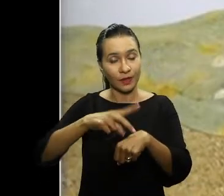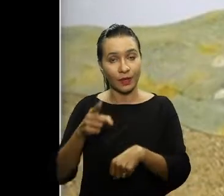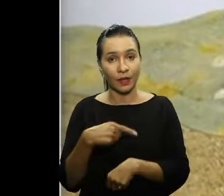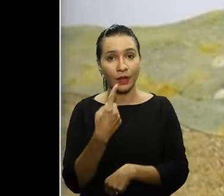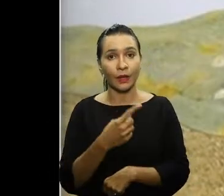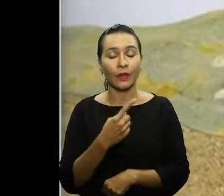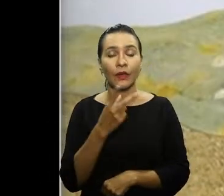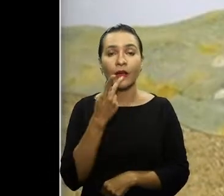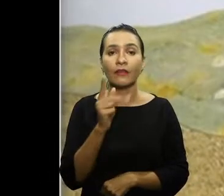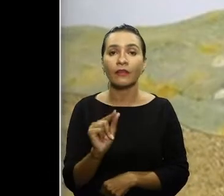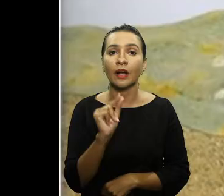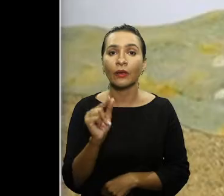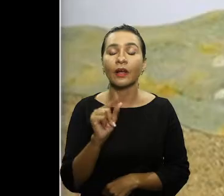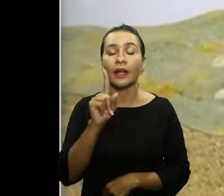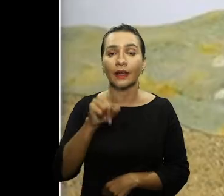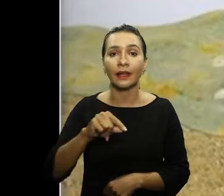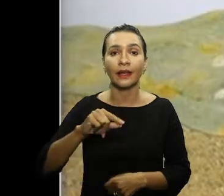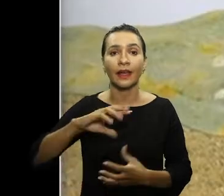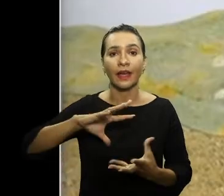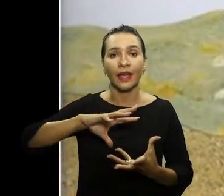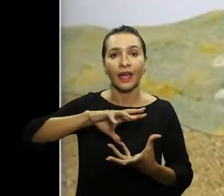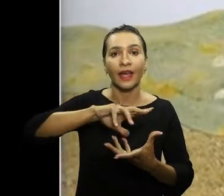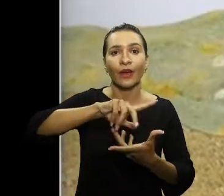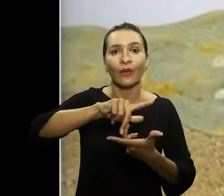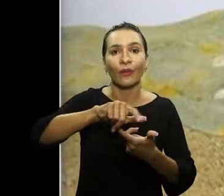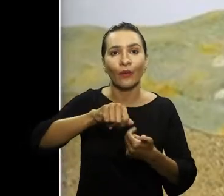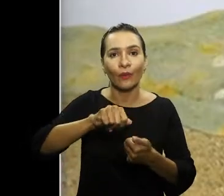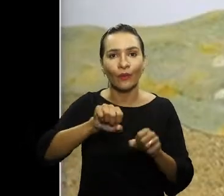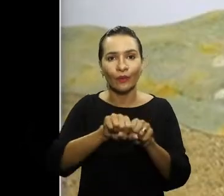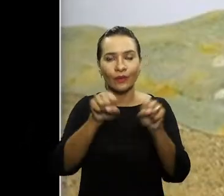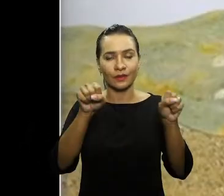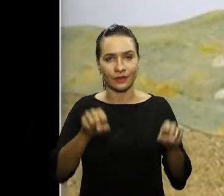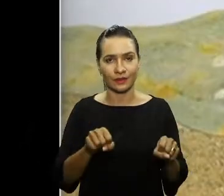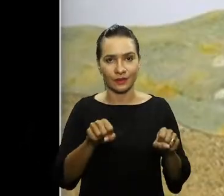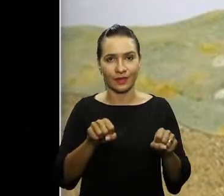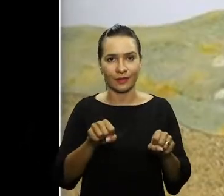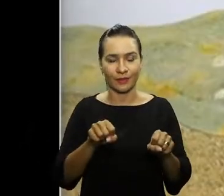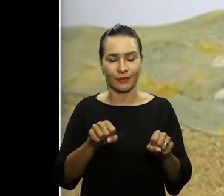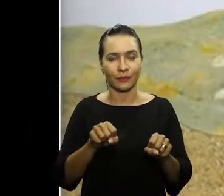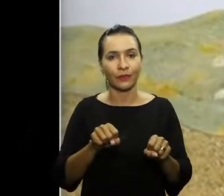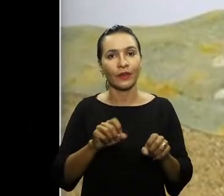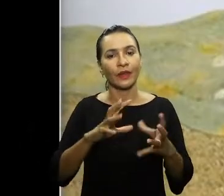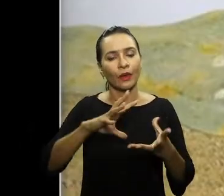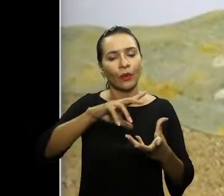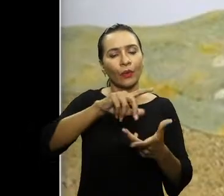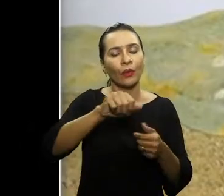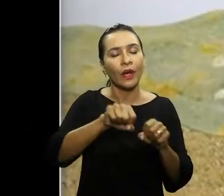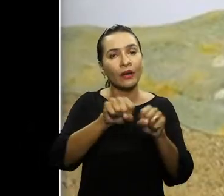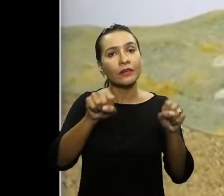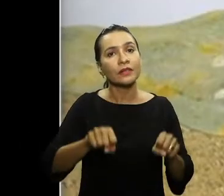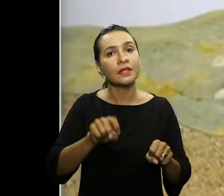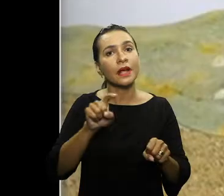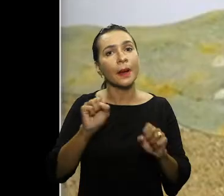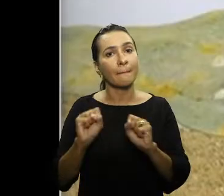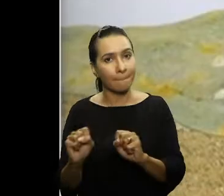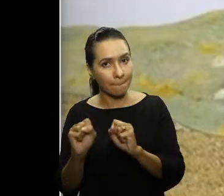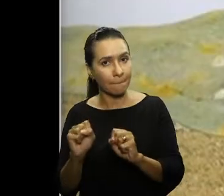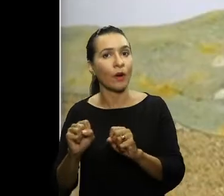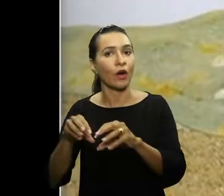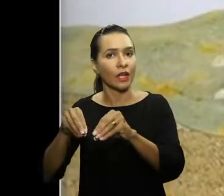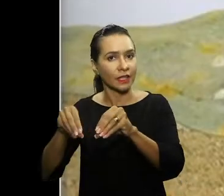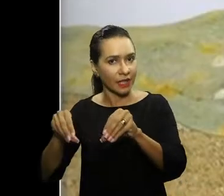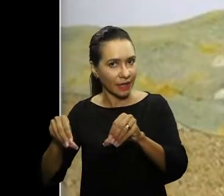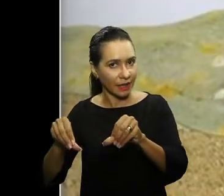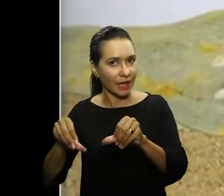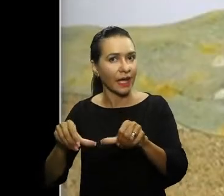gente diz que isso aqui é um ecossistema. E os ecossistemas, eles podem ser tanto terrestres como